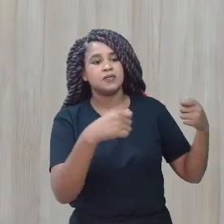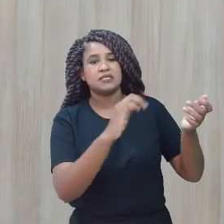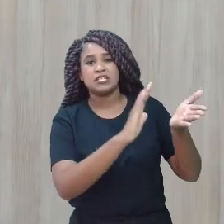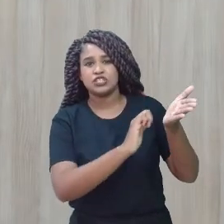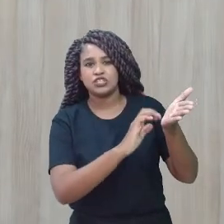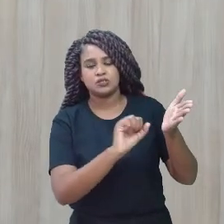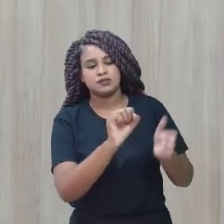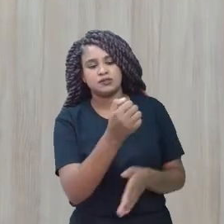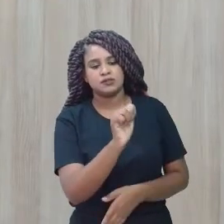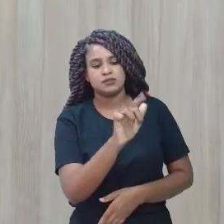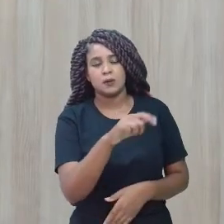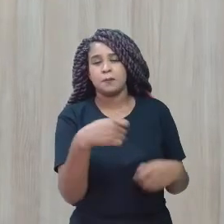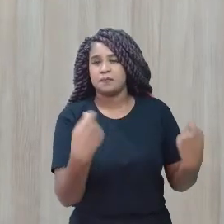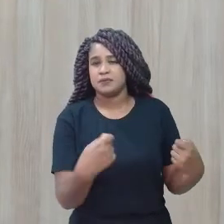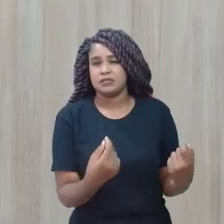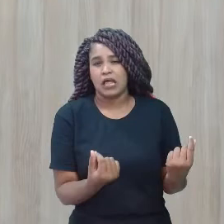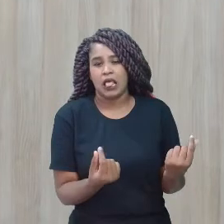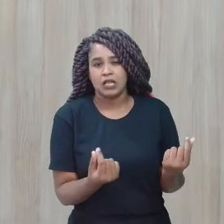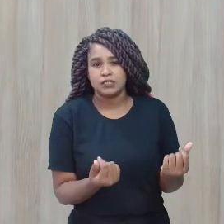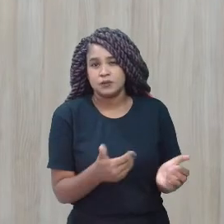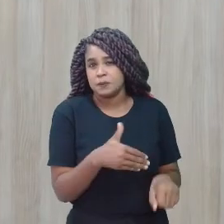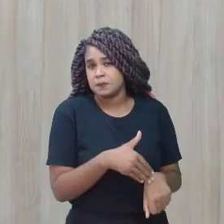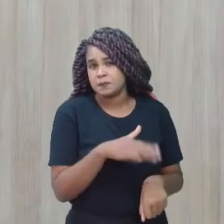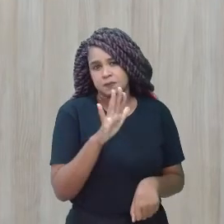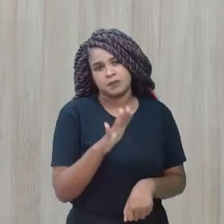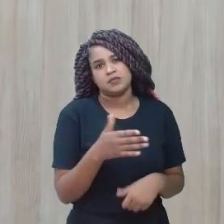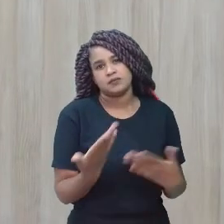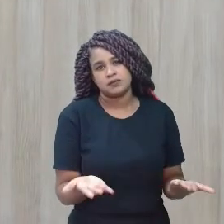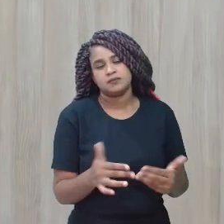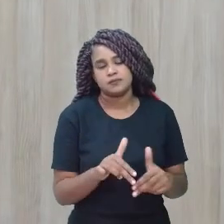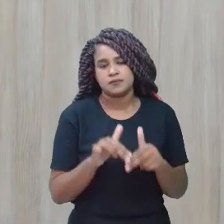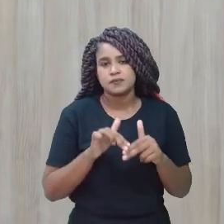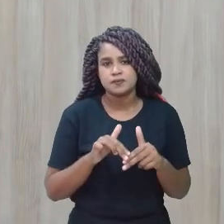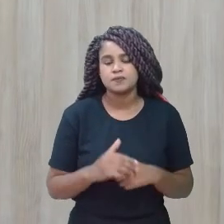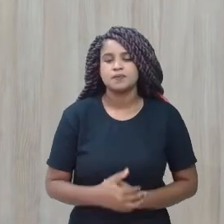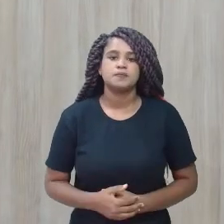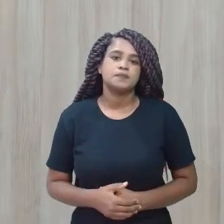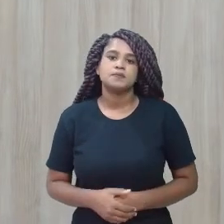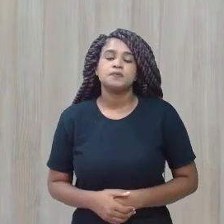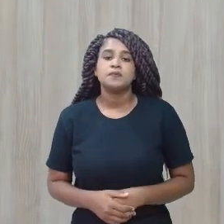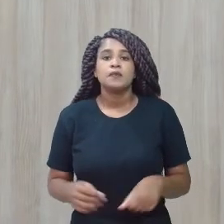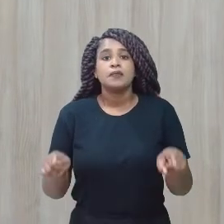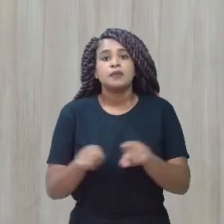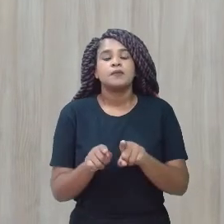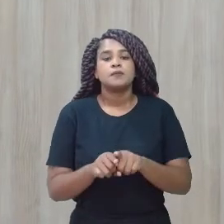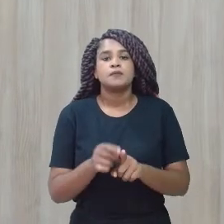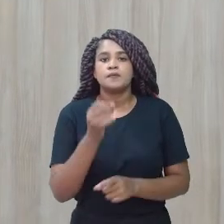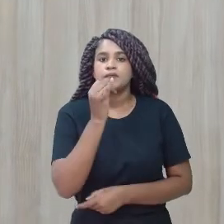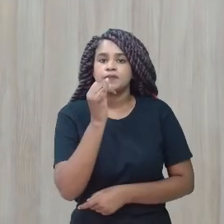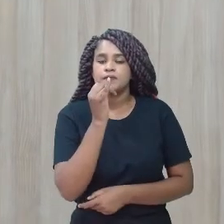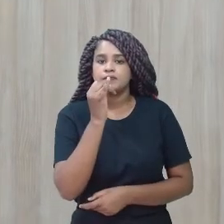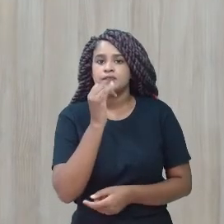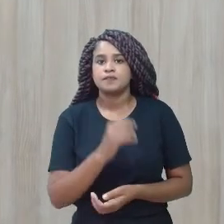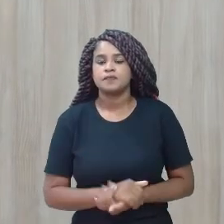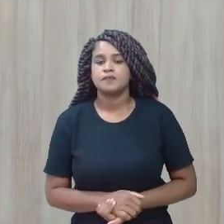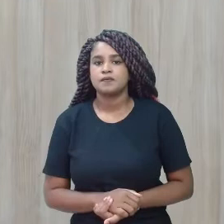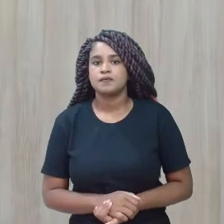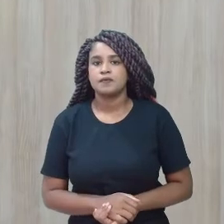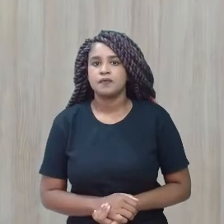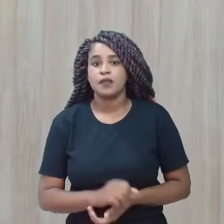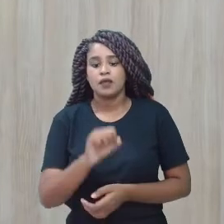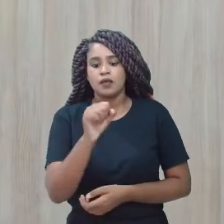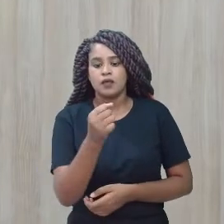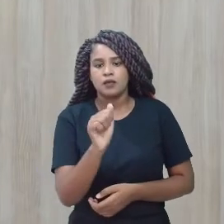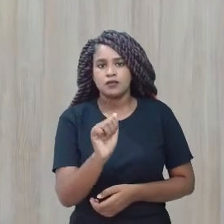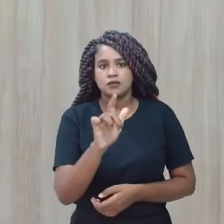investimento muito maior, teria um custo maior para isso, né? E fora que a questão ali de tirar o sal, né,